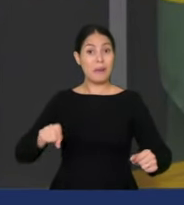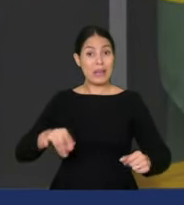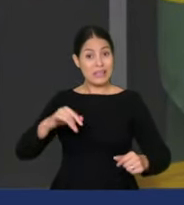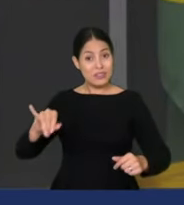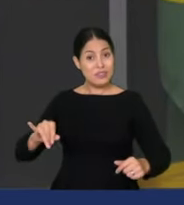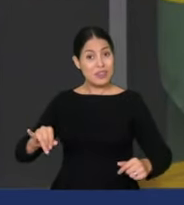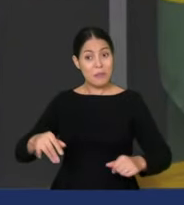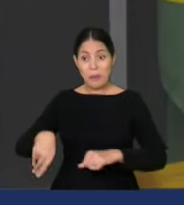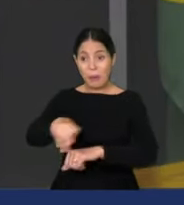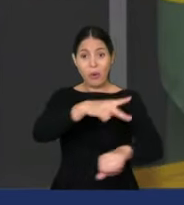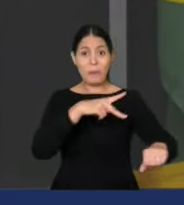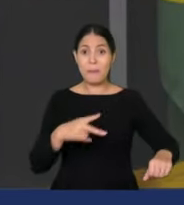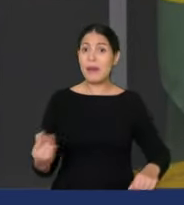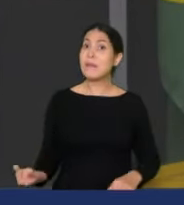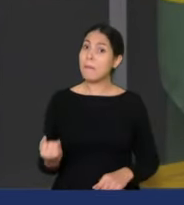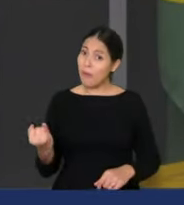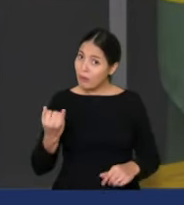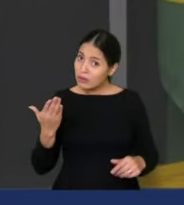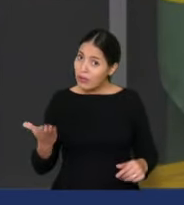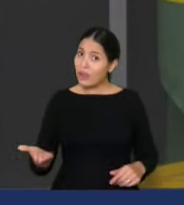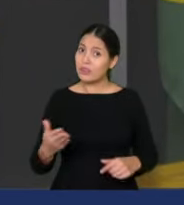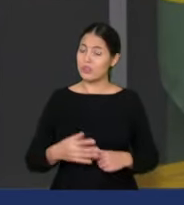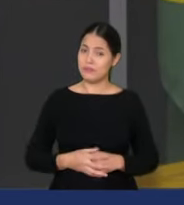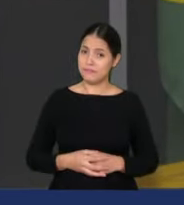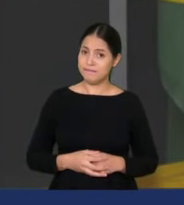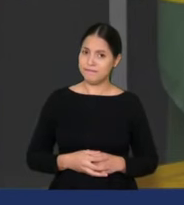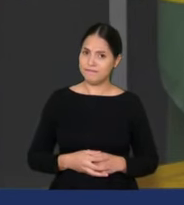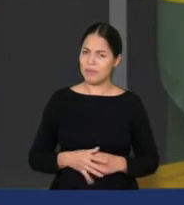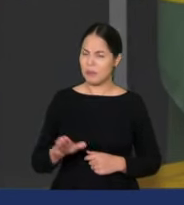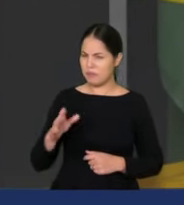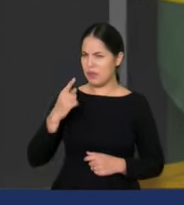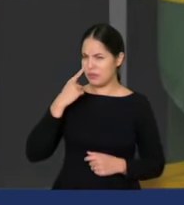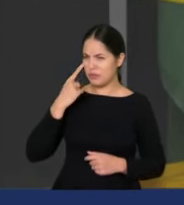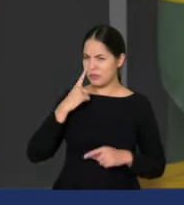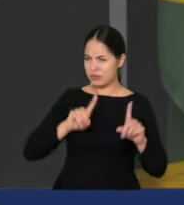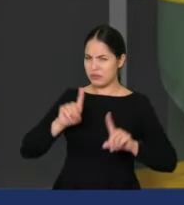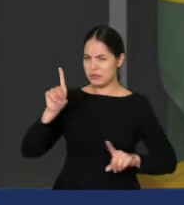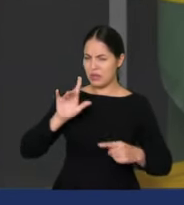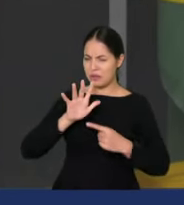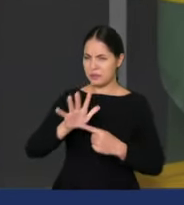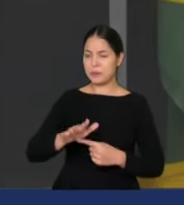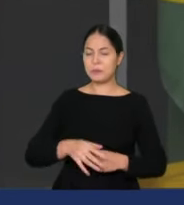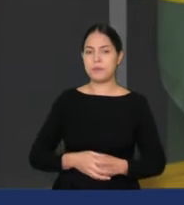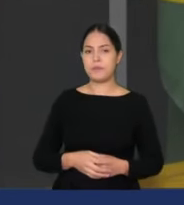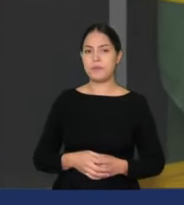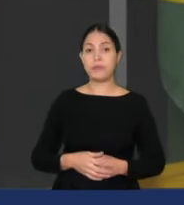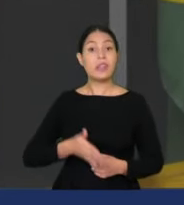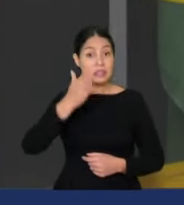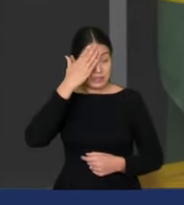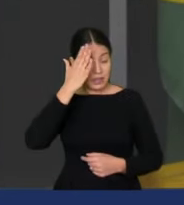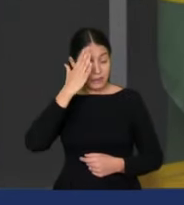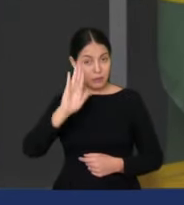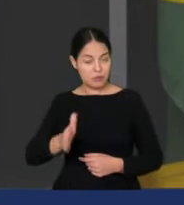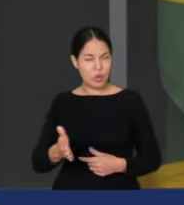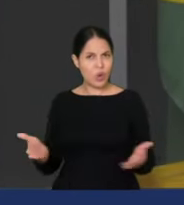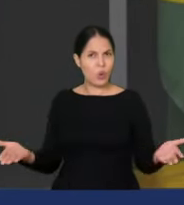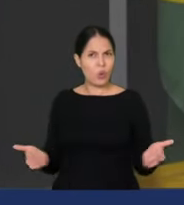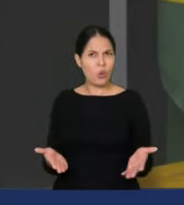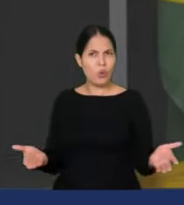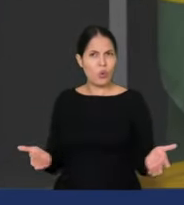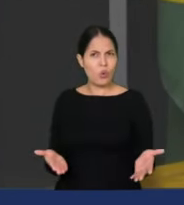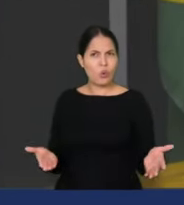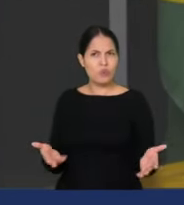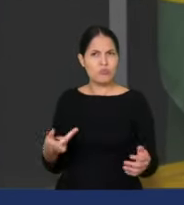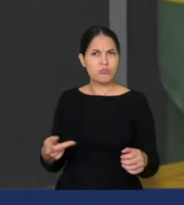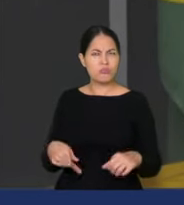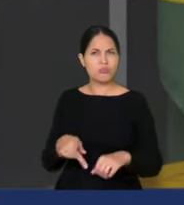destacar aqui alguns números, deputado, nós sabemos que ainda hoje 80% de todas as reservas de petróleo